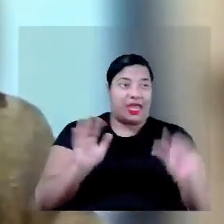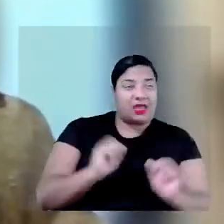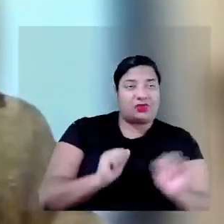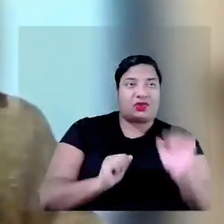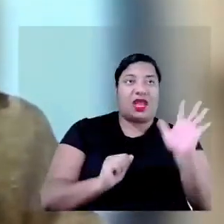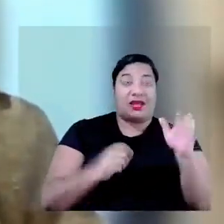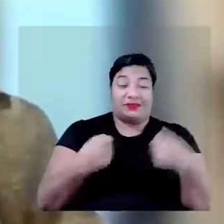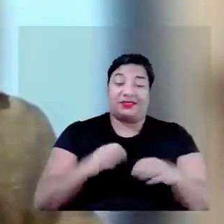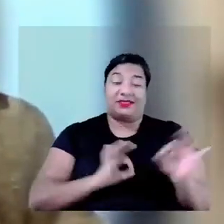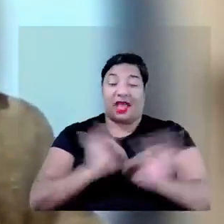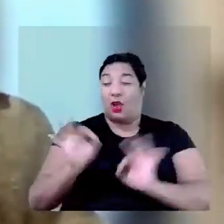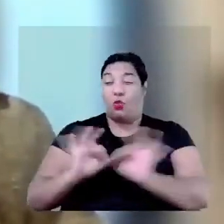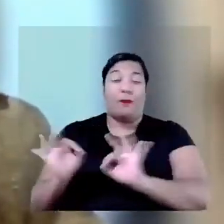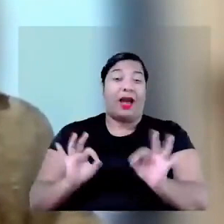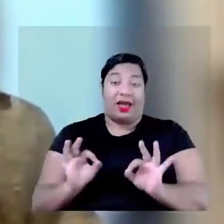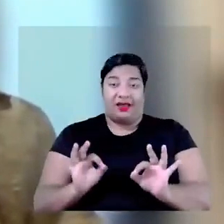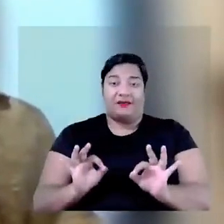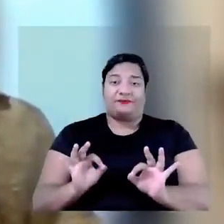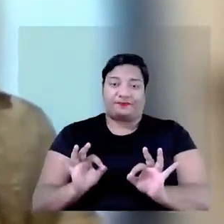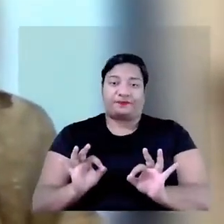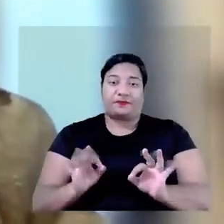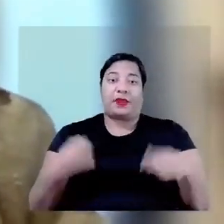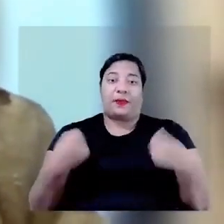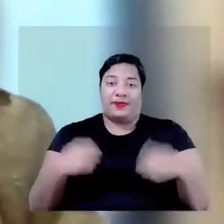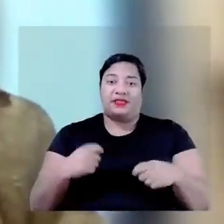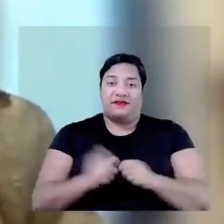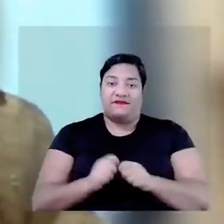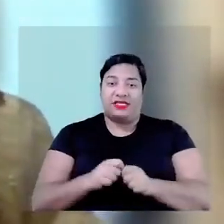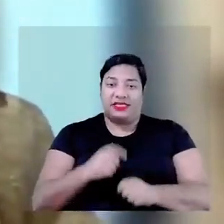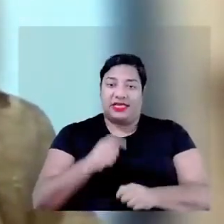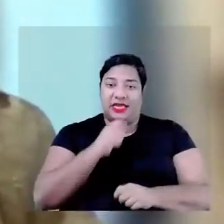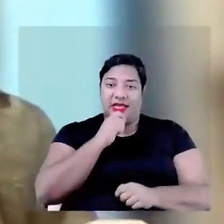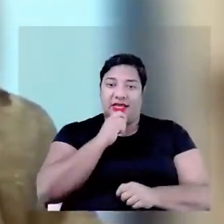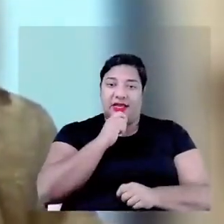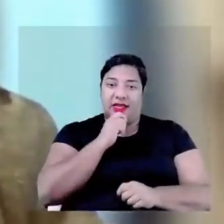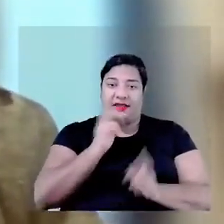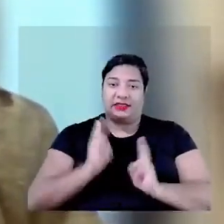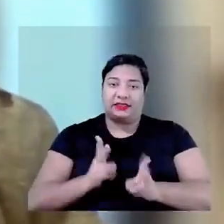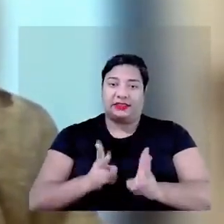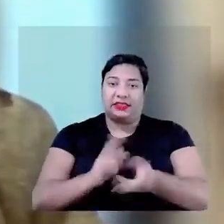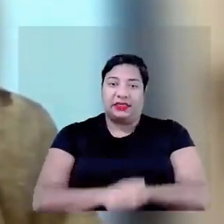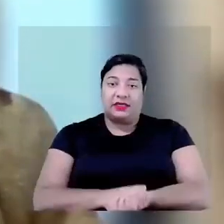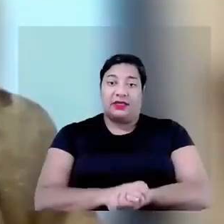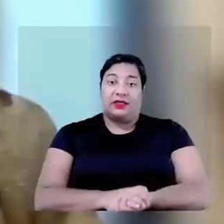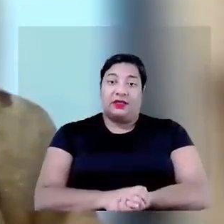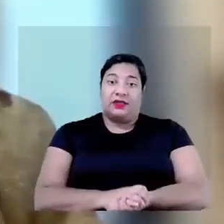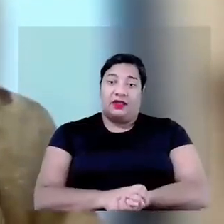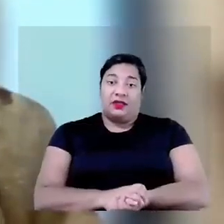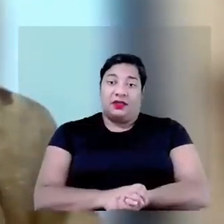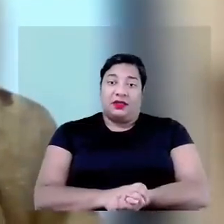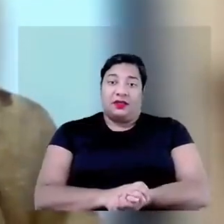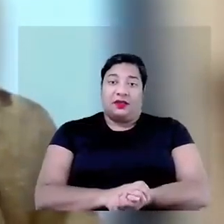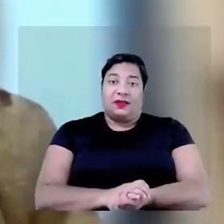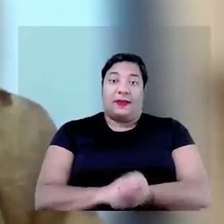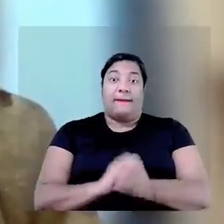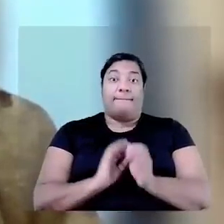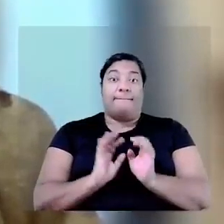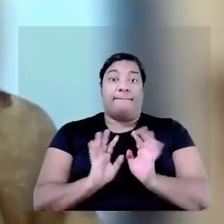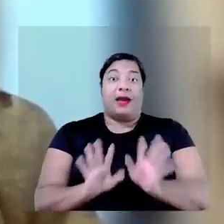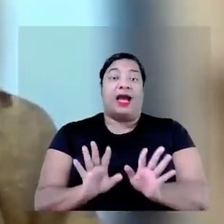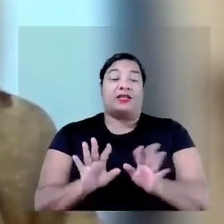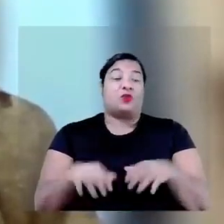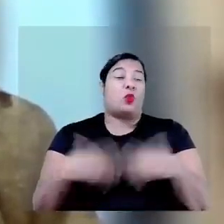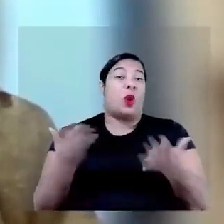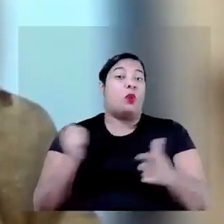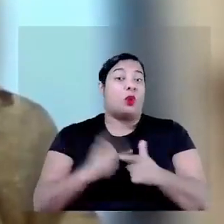tarefa que ainda precisa ser realizada. E ela se bate, neste caso, com um problema